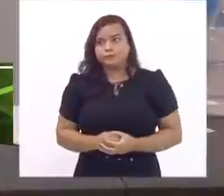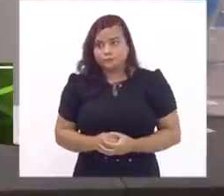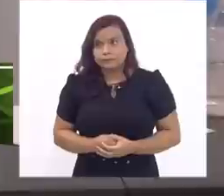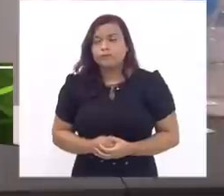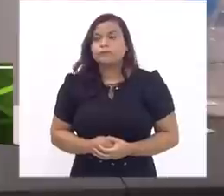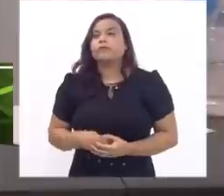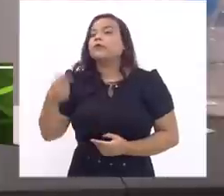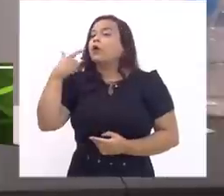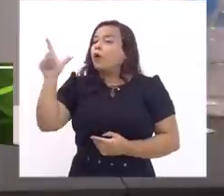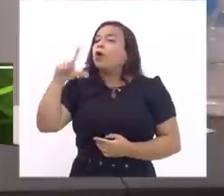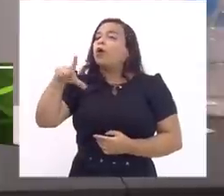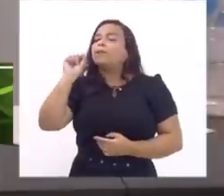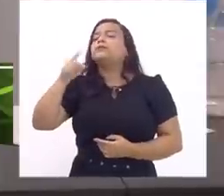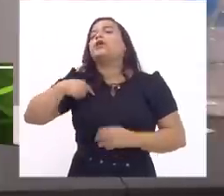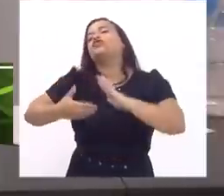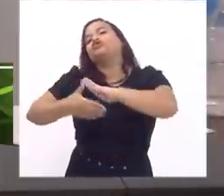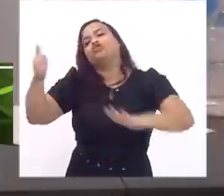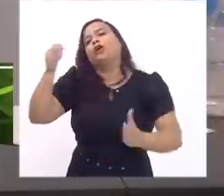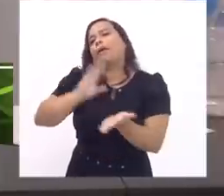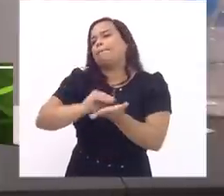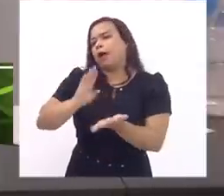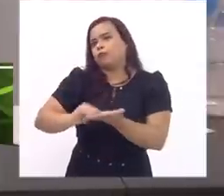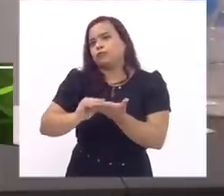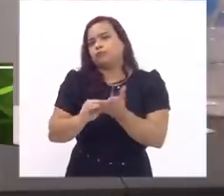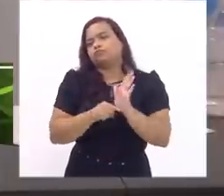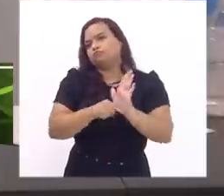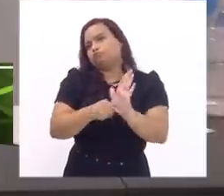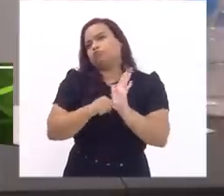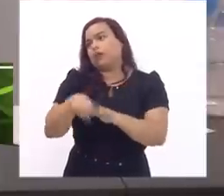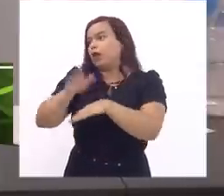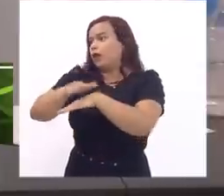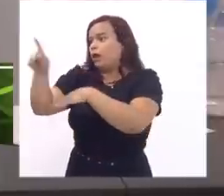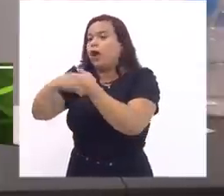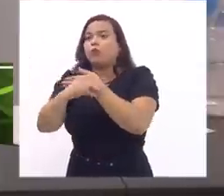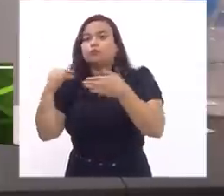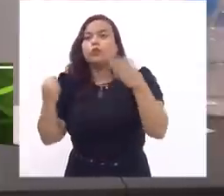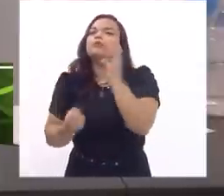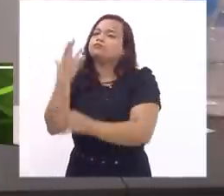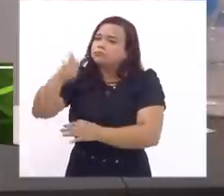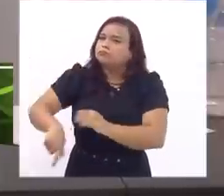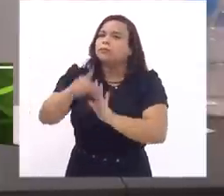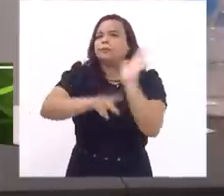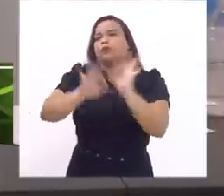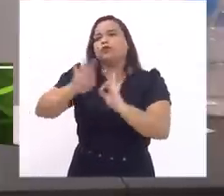retirarmos de pauta e a autora reapresentar o projeto.